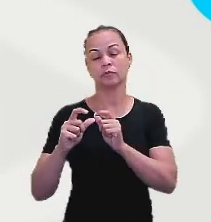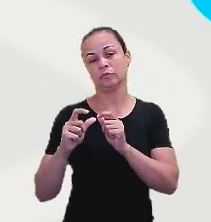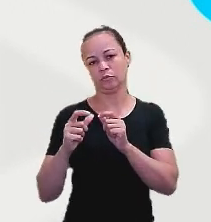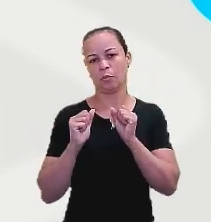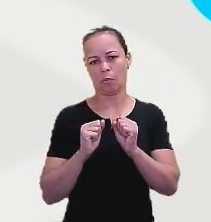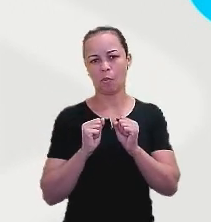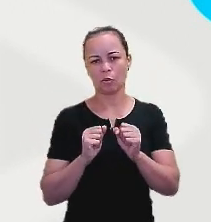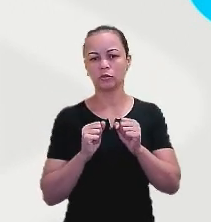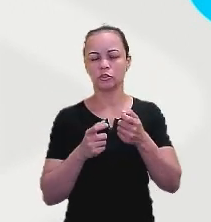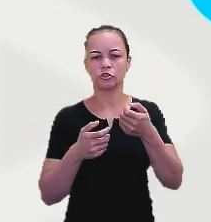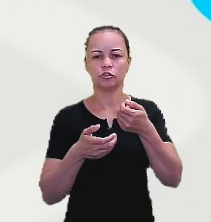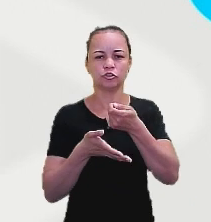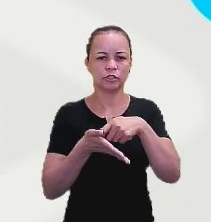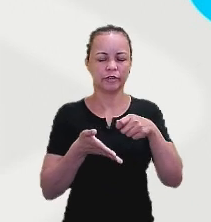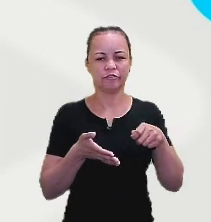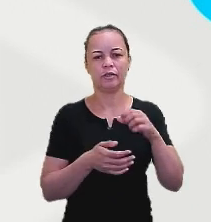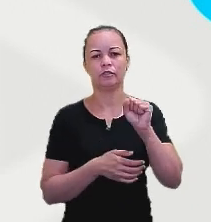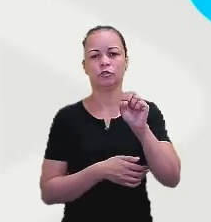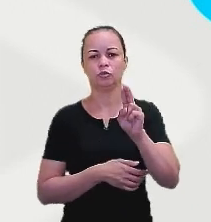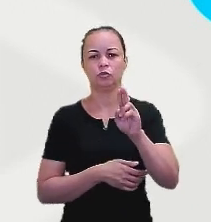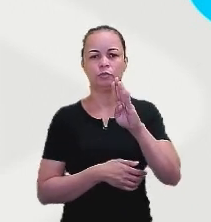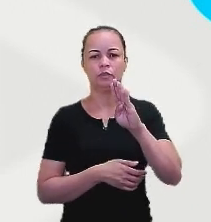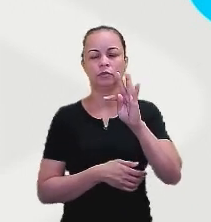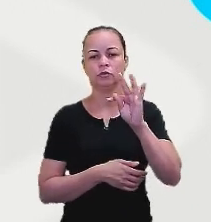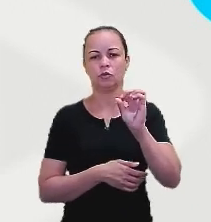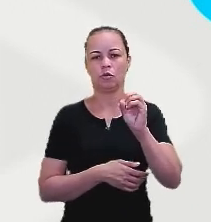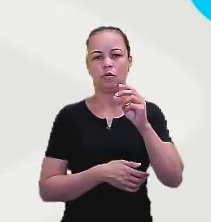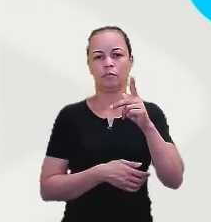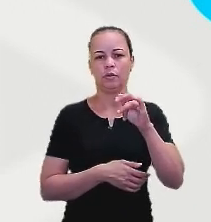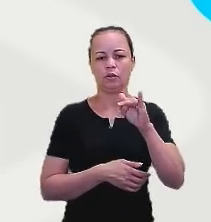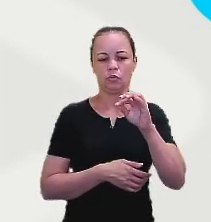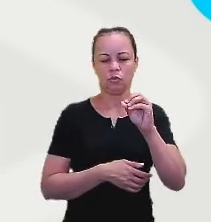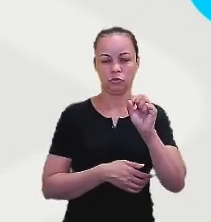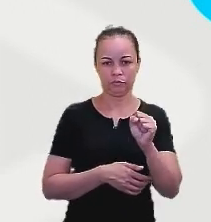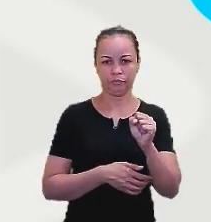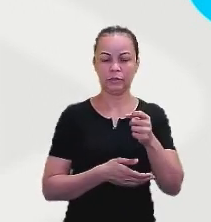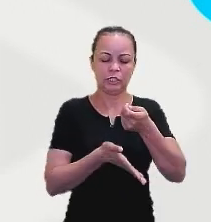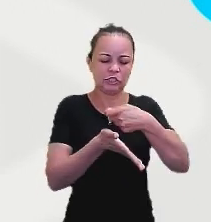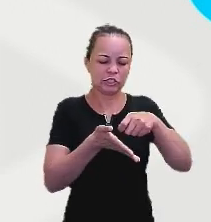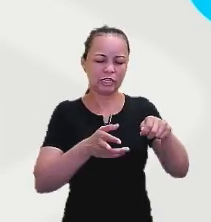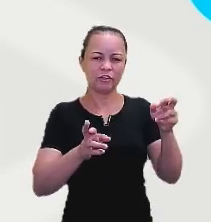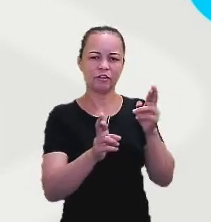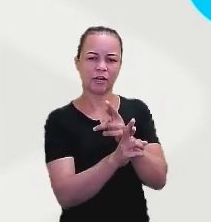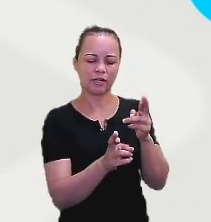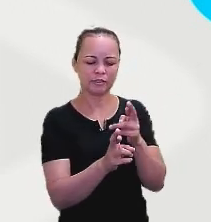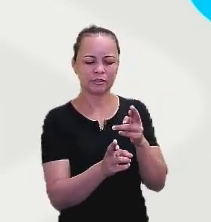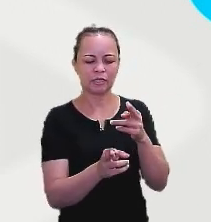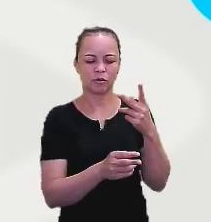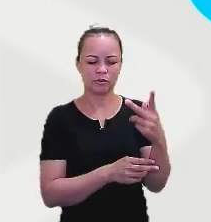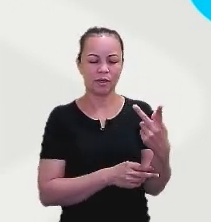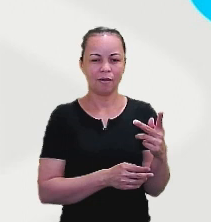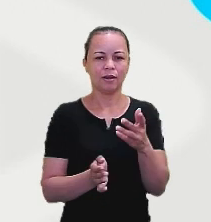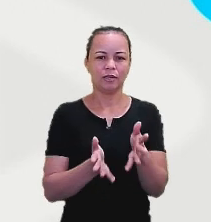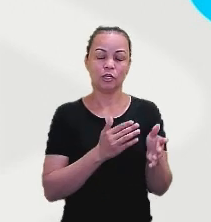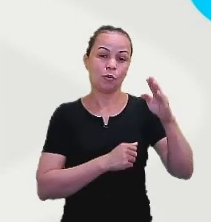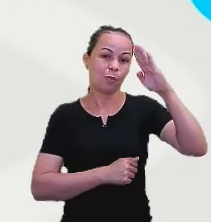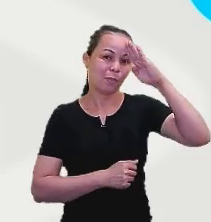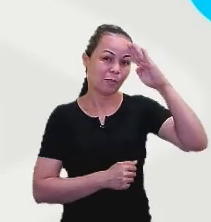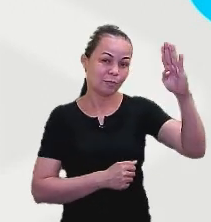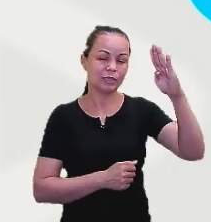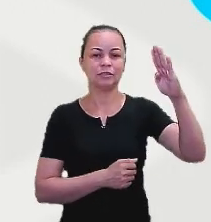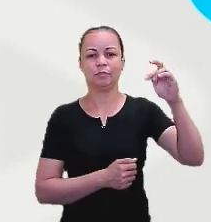subtópico. Escreva os tópicos relacionados a cada subtópico. Faça um desenho simples em cada palavra-chave